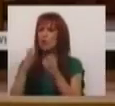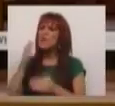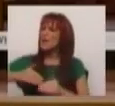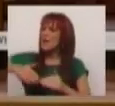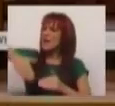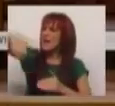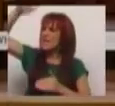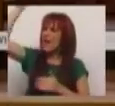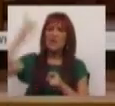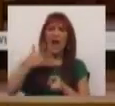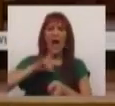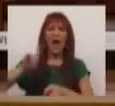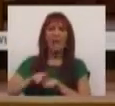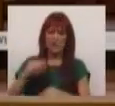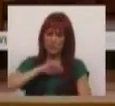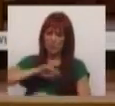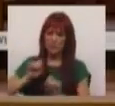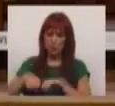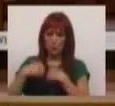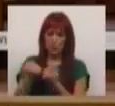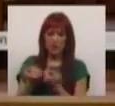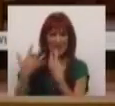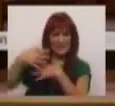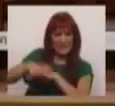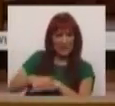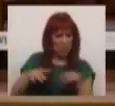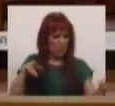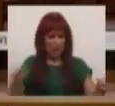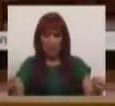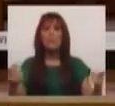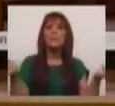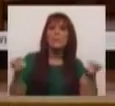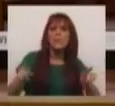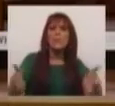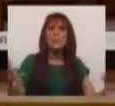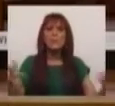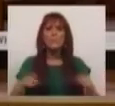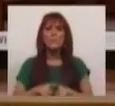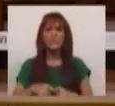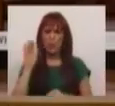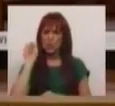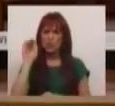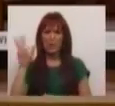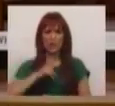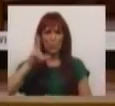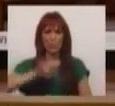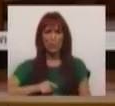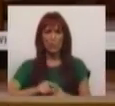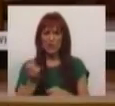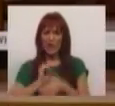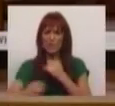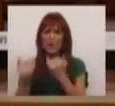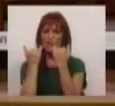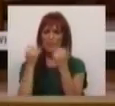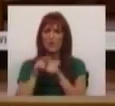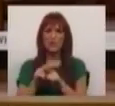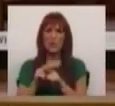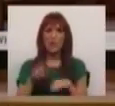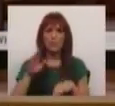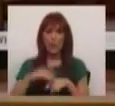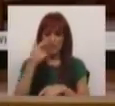idades que queiram o rendimento social de inserção. Para além disso, os bancos portugueses enviam informação sobre